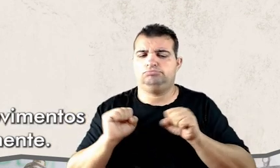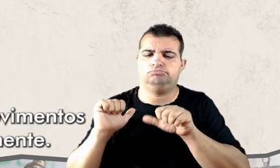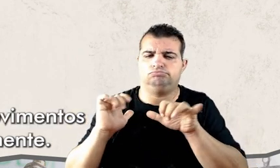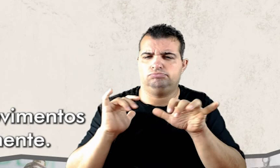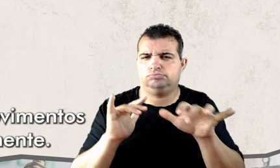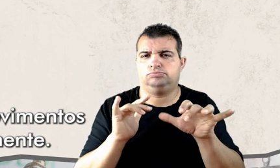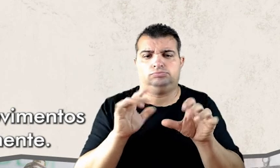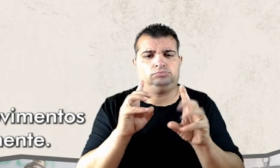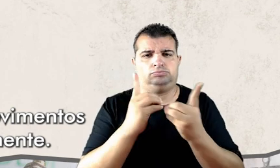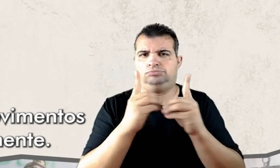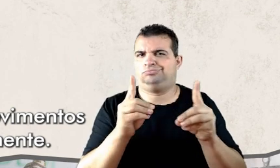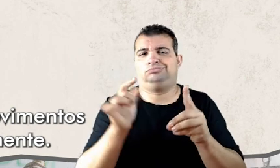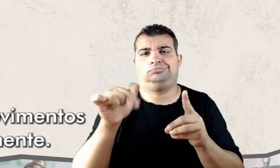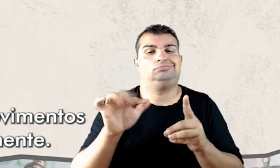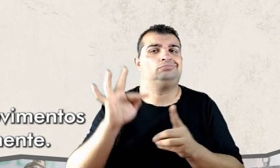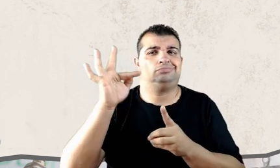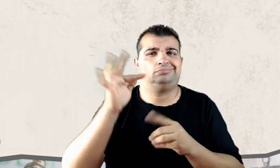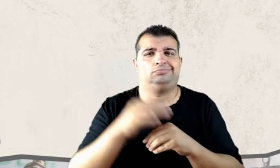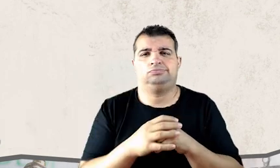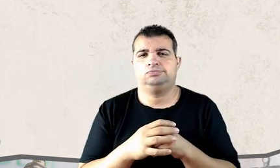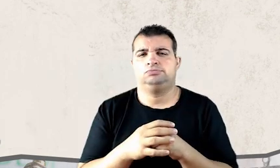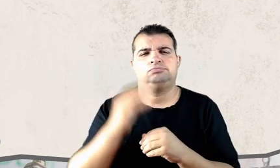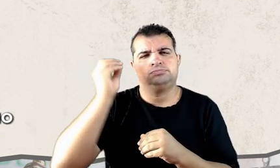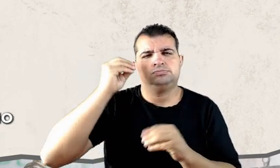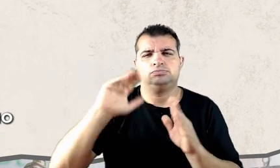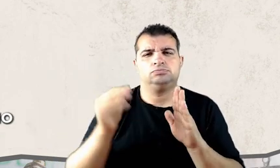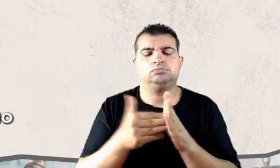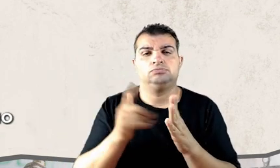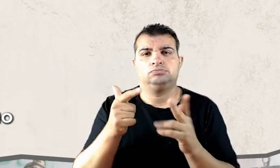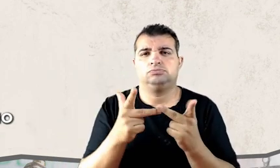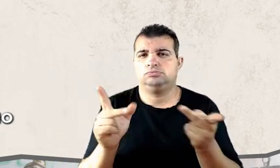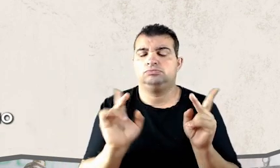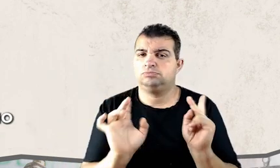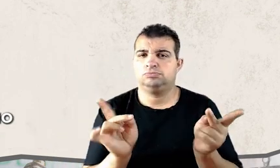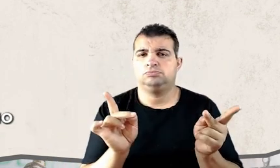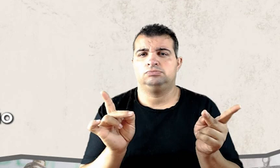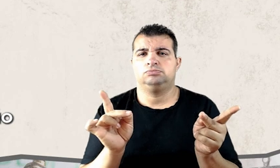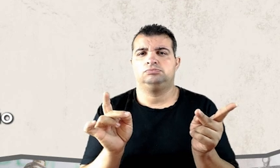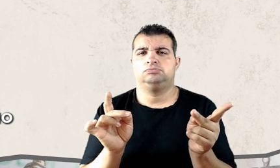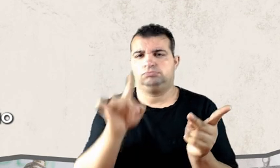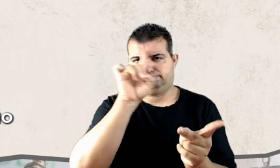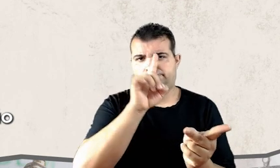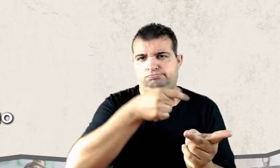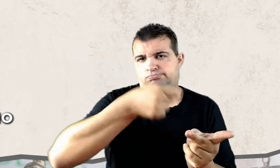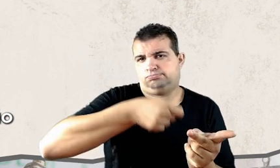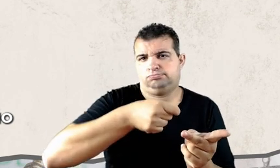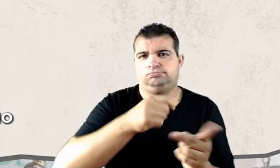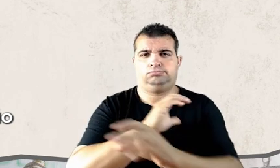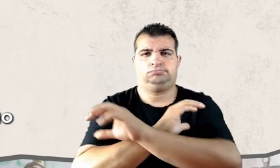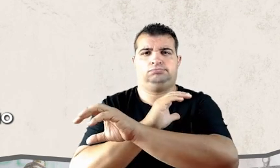de redemocratização posteriormente. A psicologia como um todo é um instrumento de manutenção da